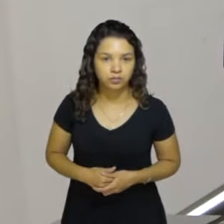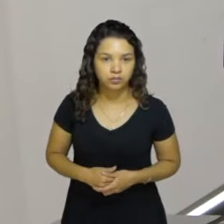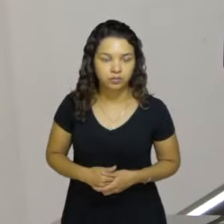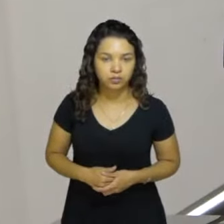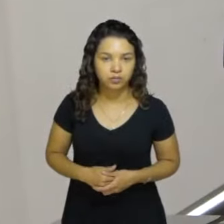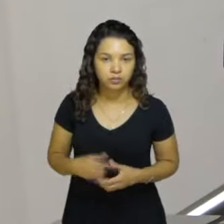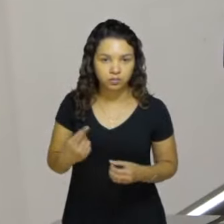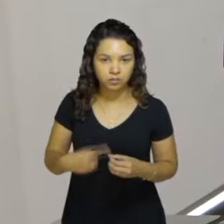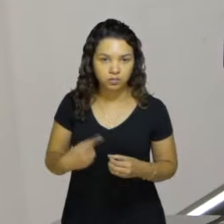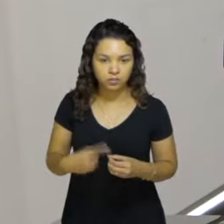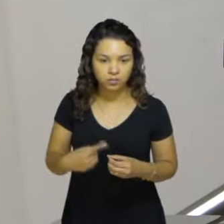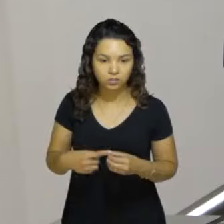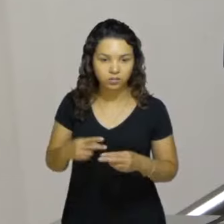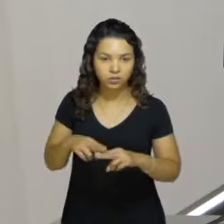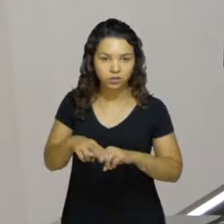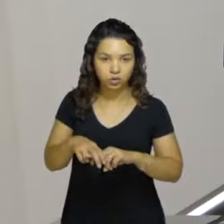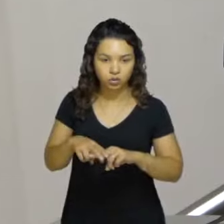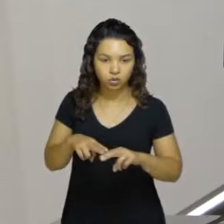de Tijucas